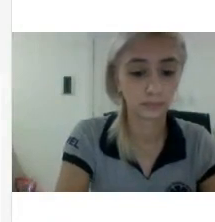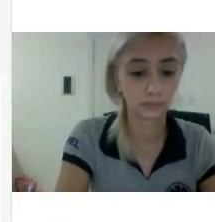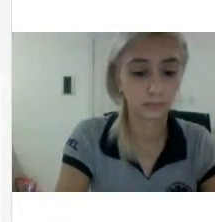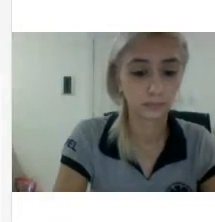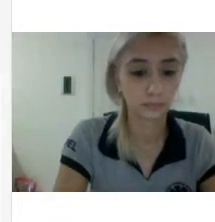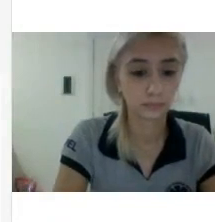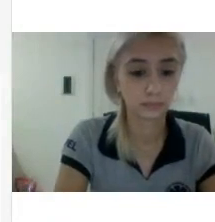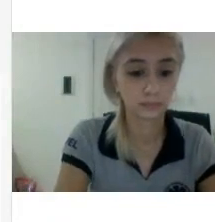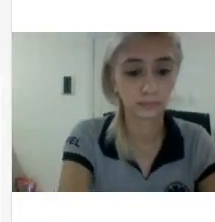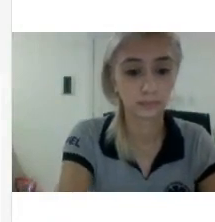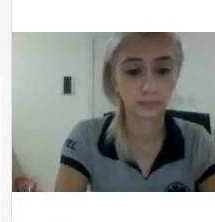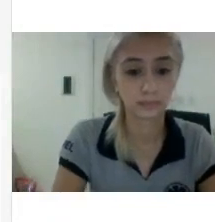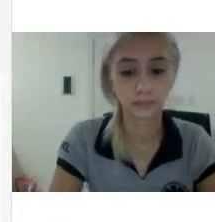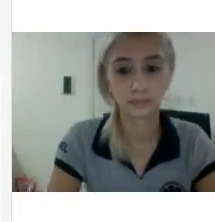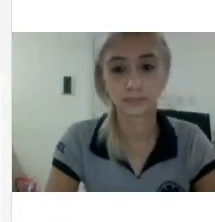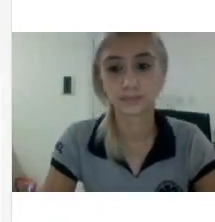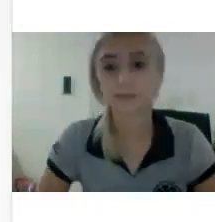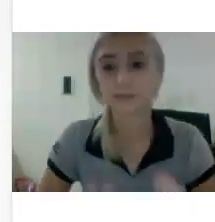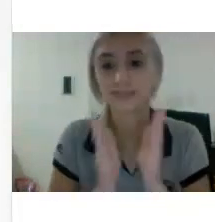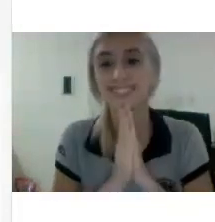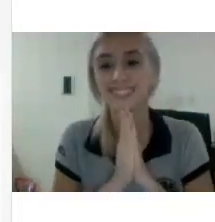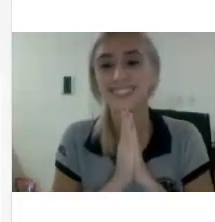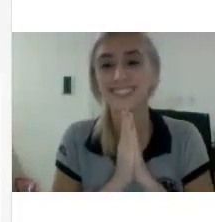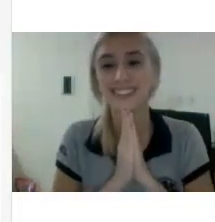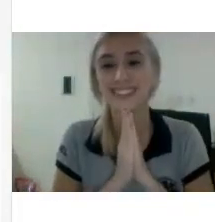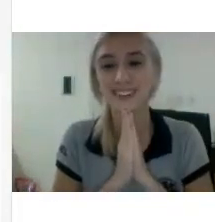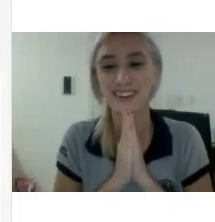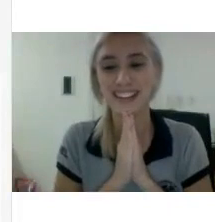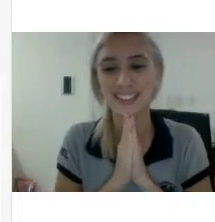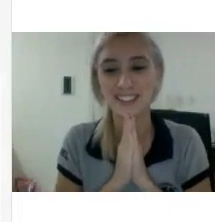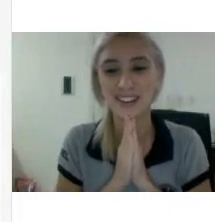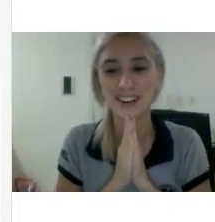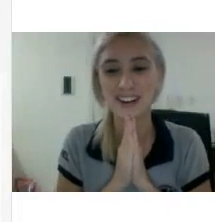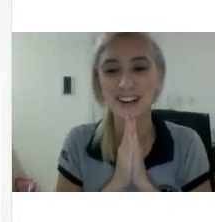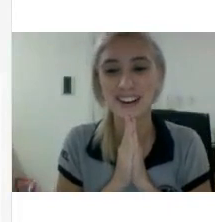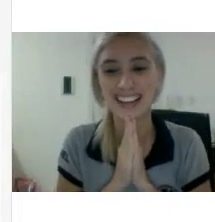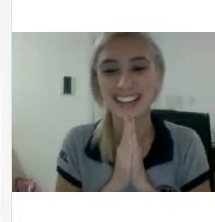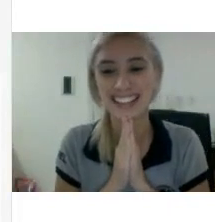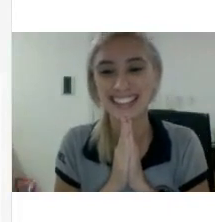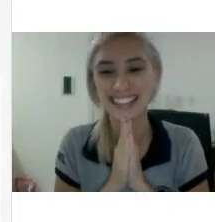ENAC virtual no segundo semestre e uma experiência